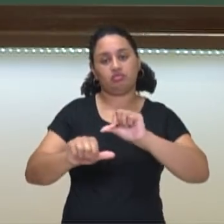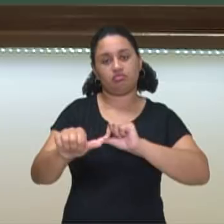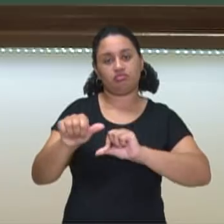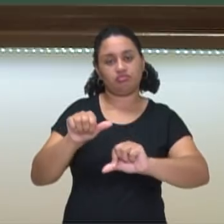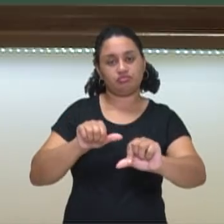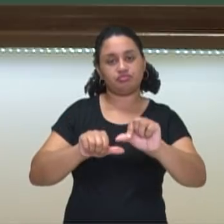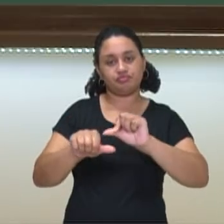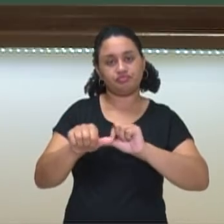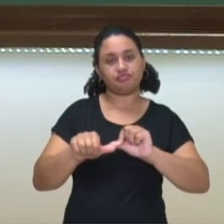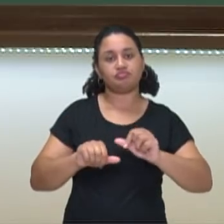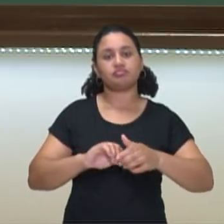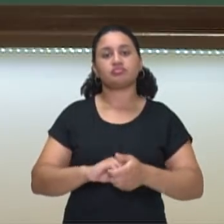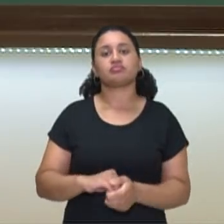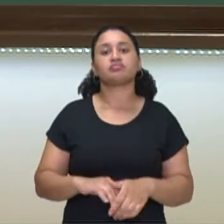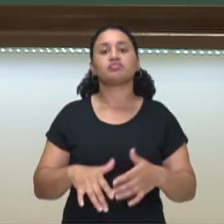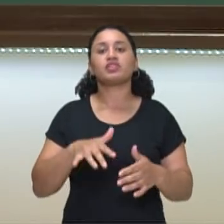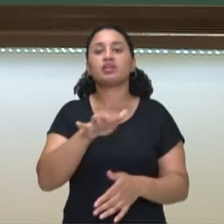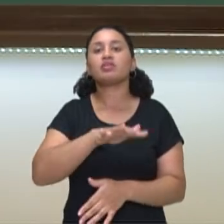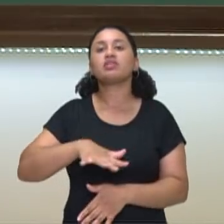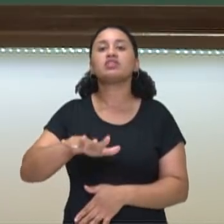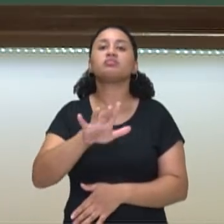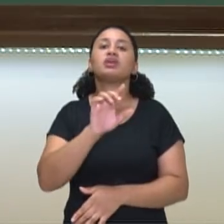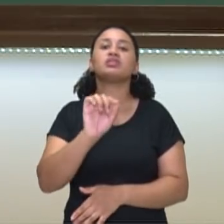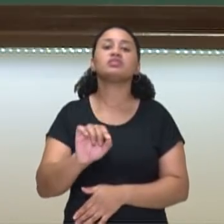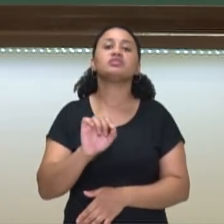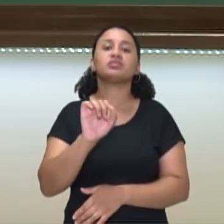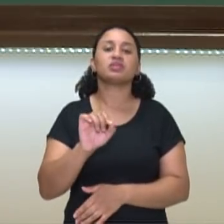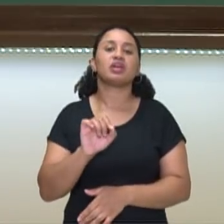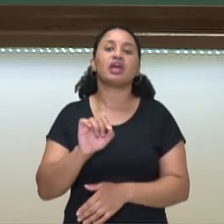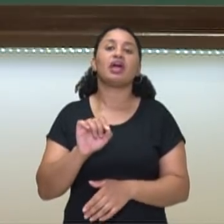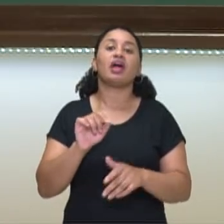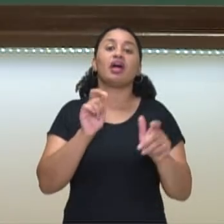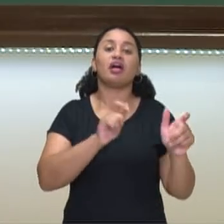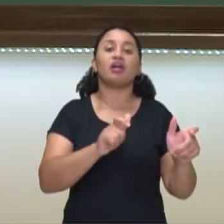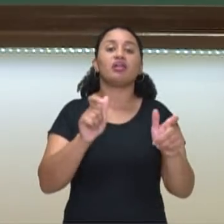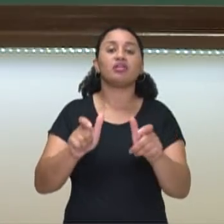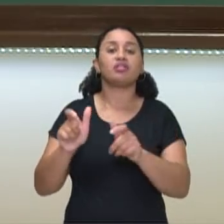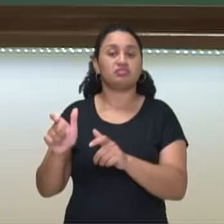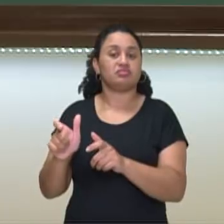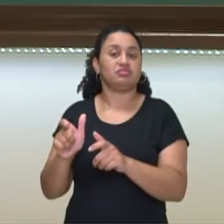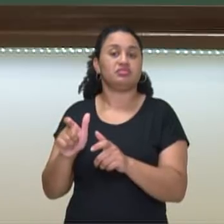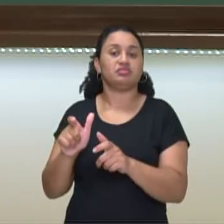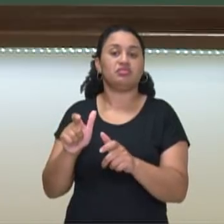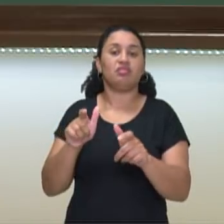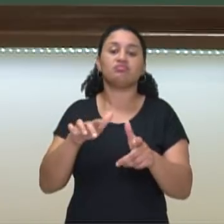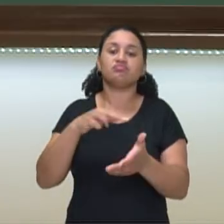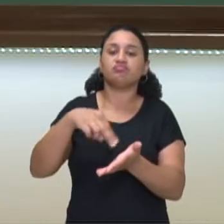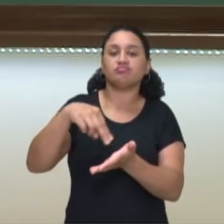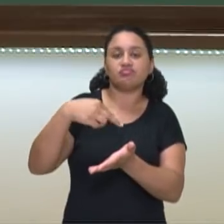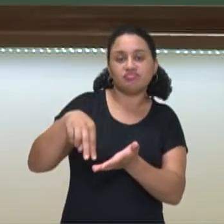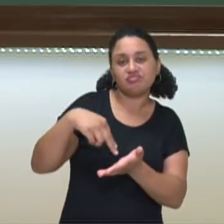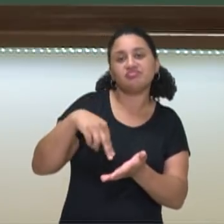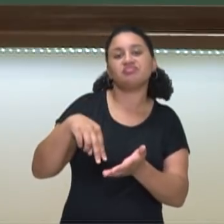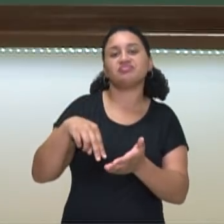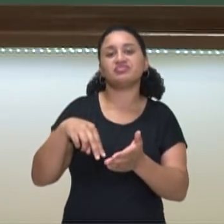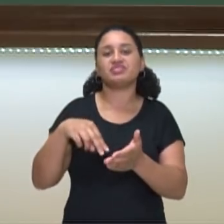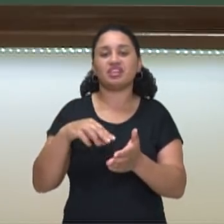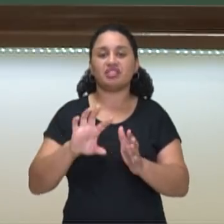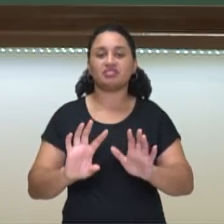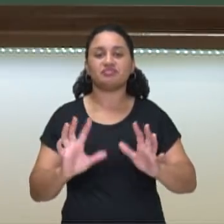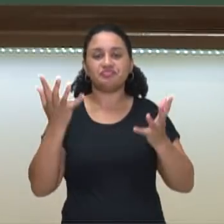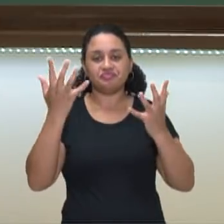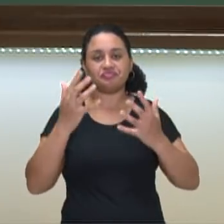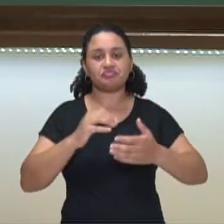certo? Então, o espaço tem a ver, né, com o local aonde a dança ou a coreografia